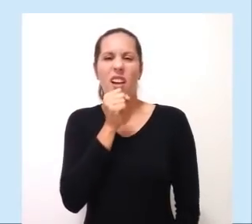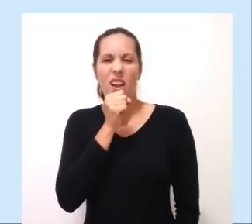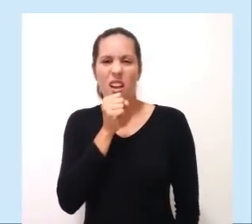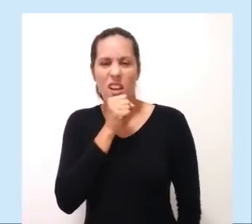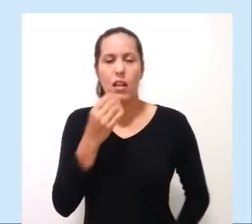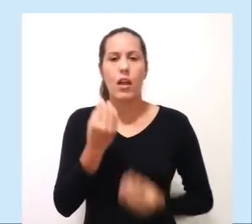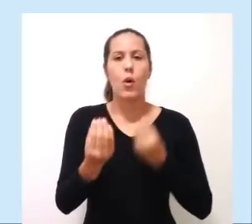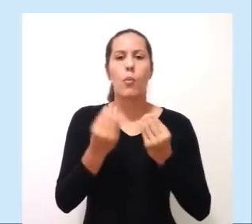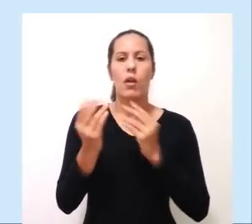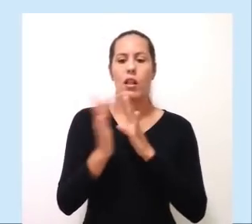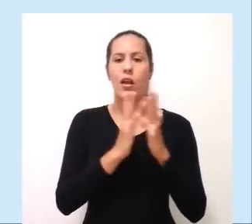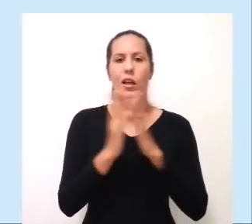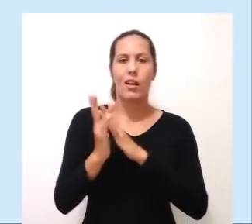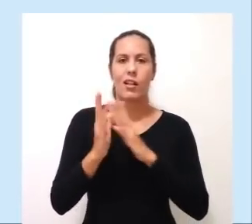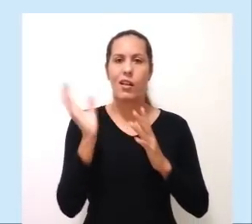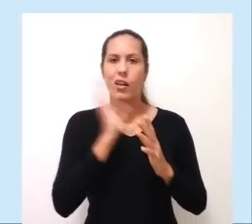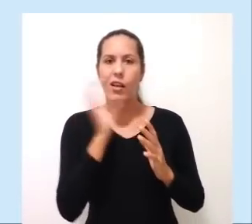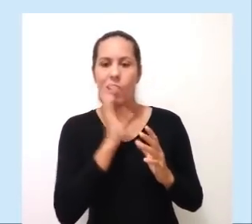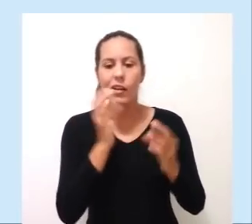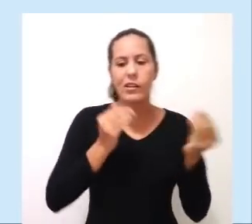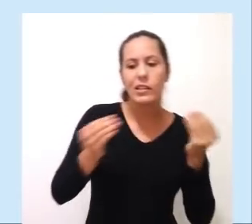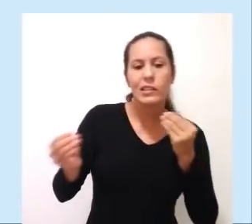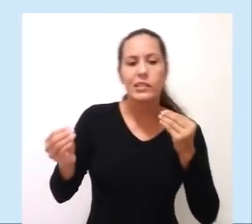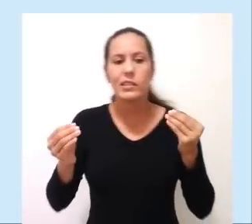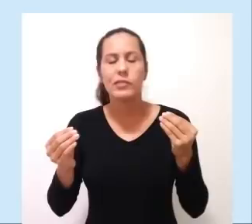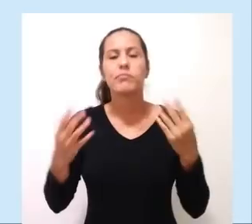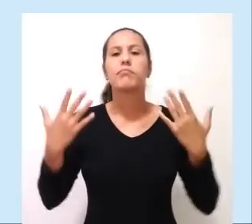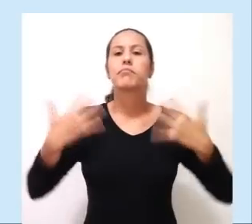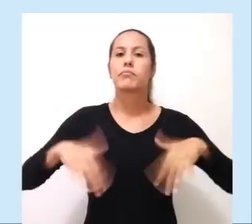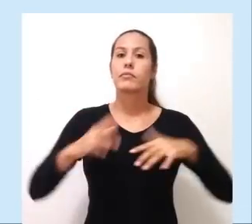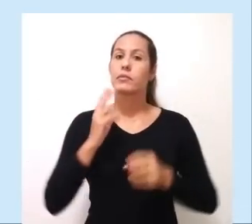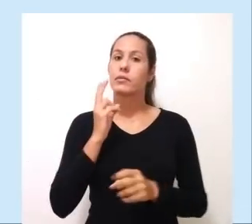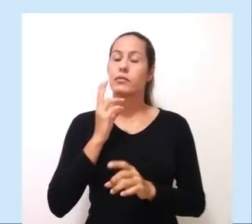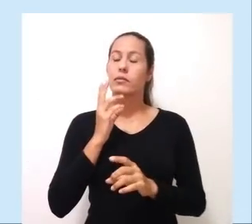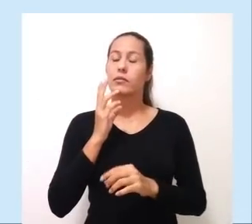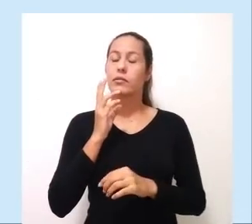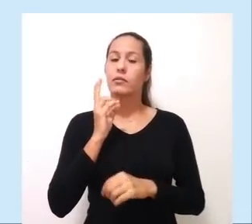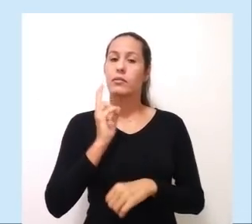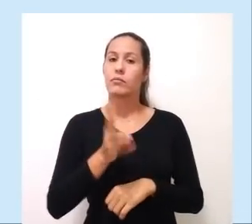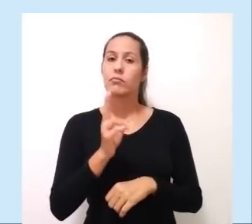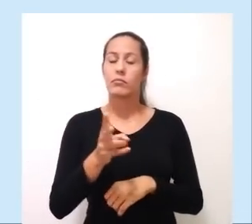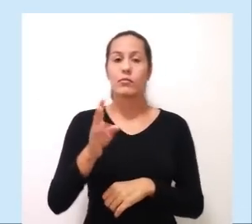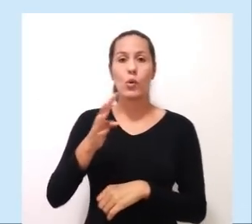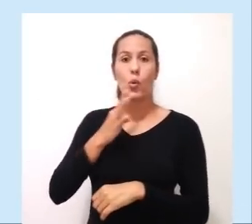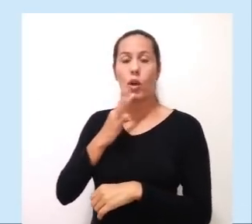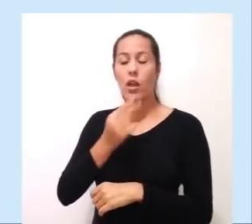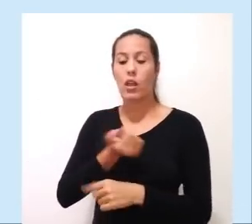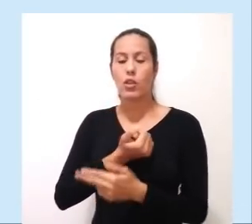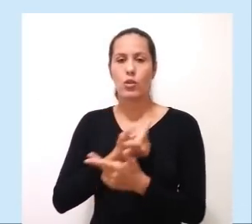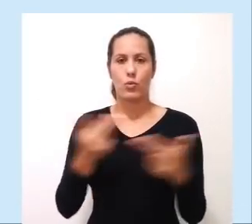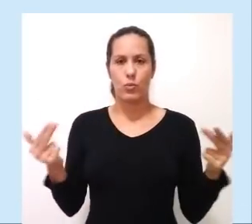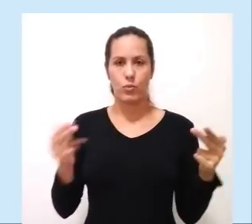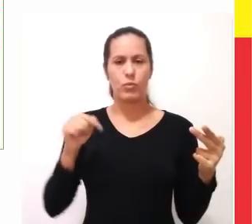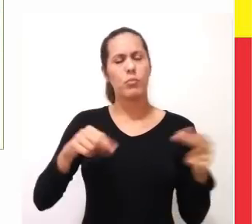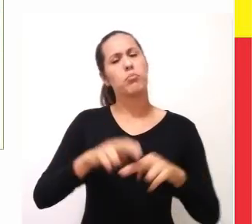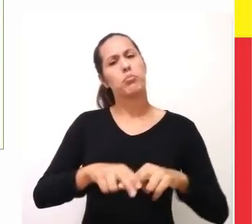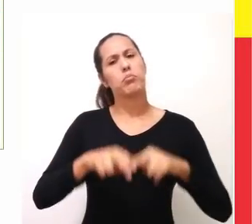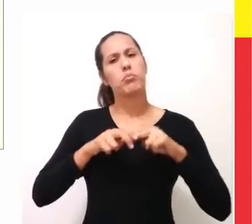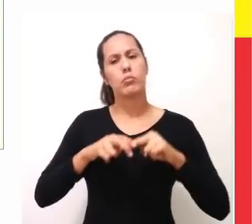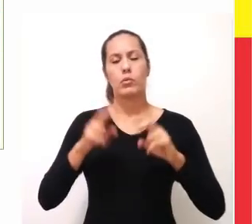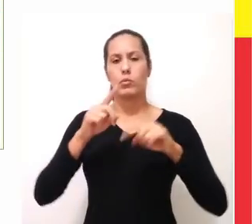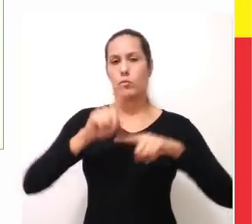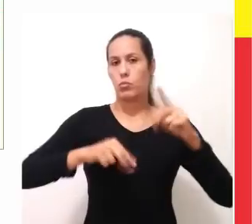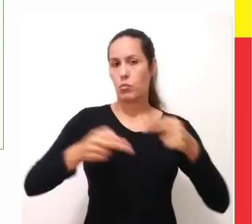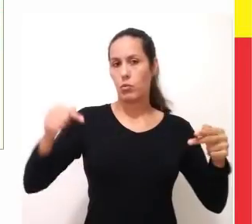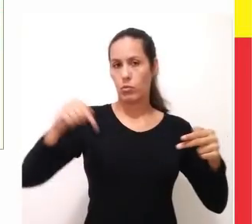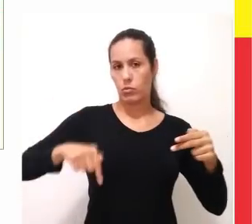velocidade, essa dinâmica de conhecer, certo? De sempre conhecer, aliás, algo. Por ser um